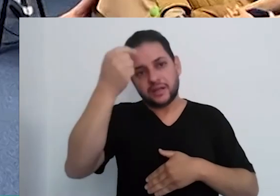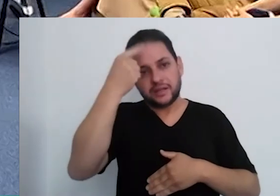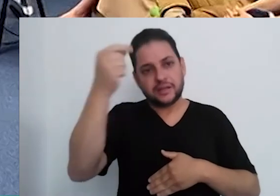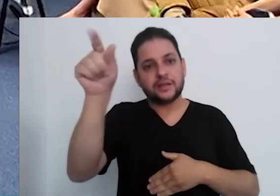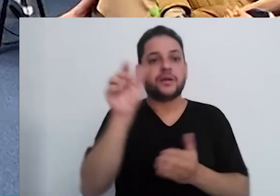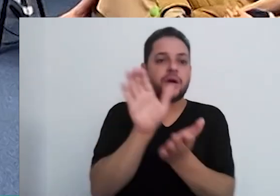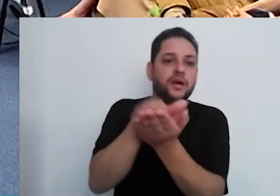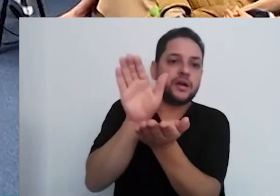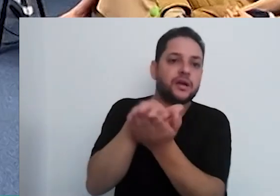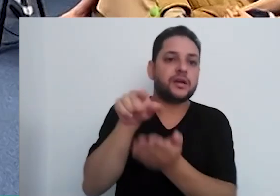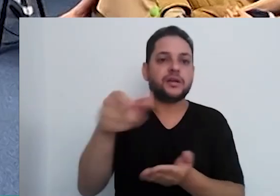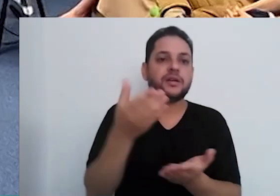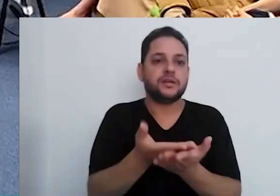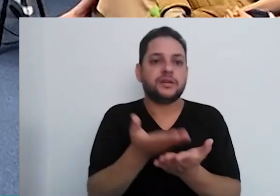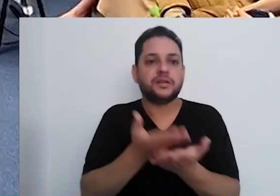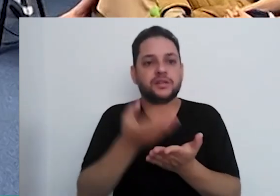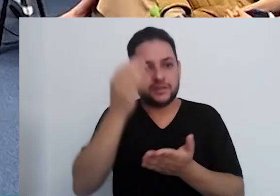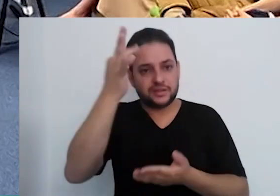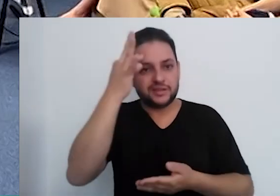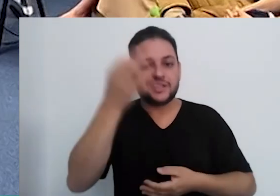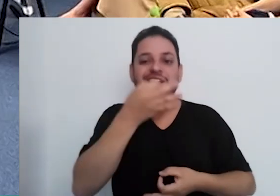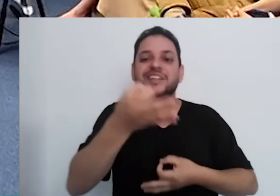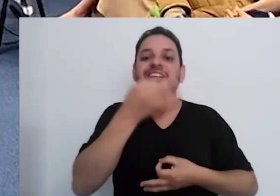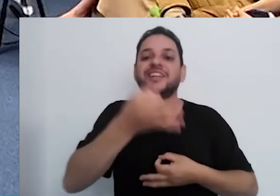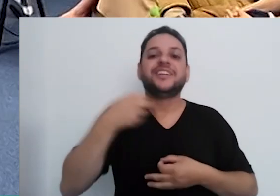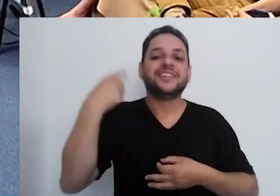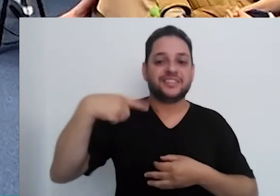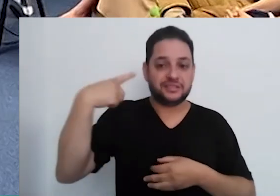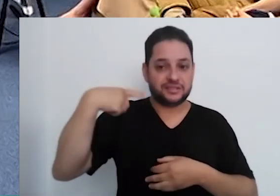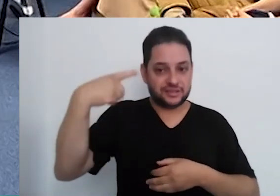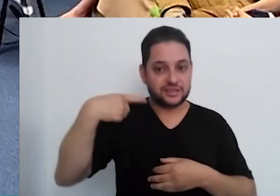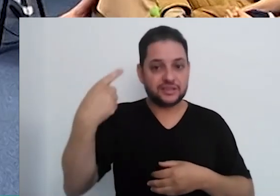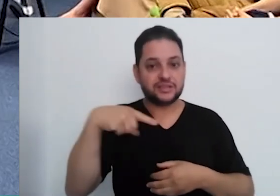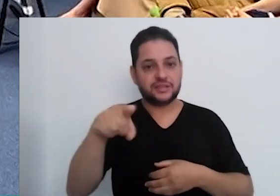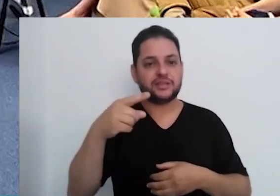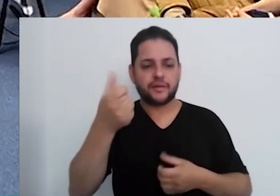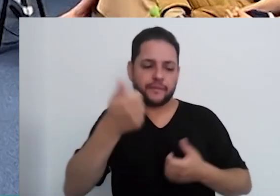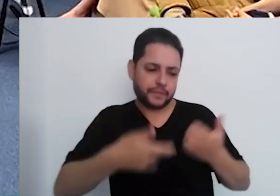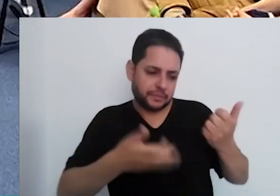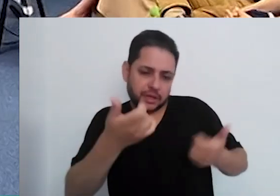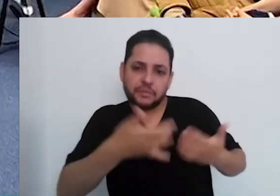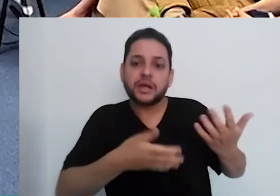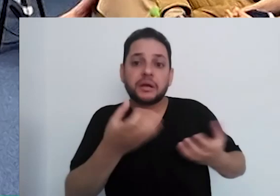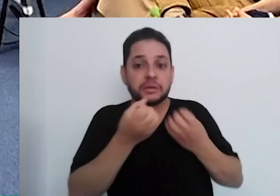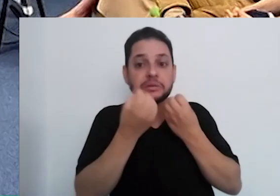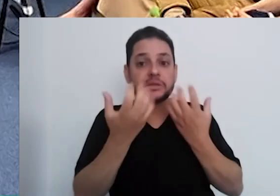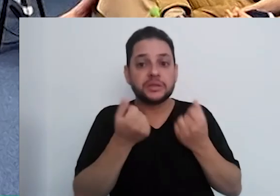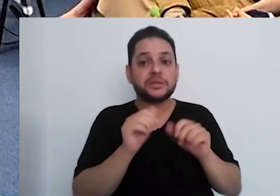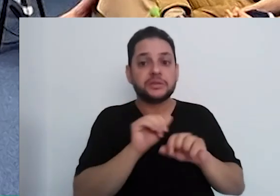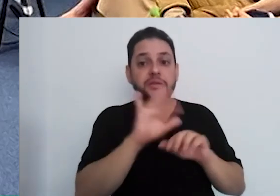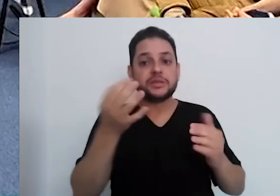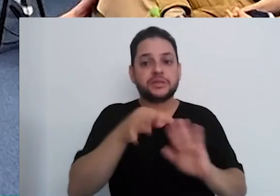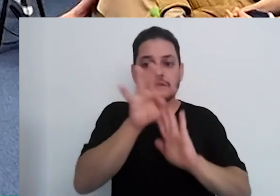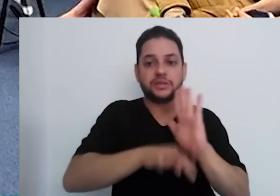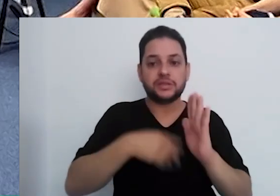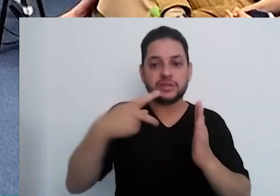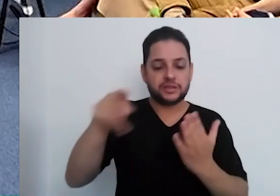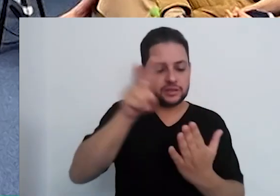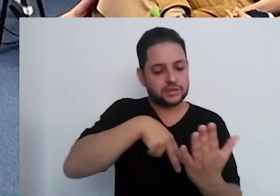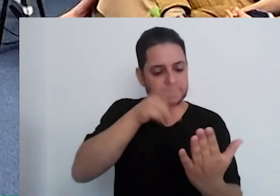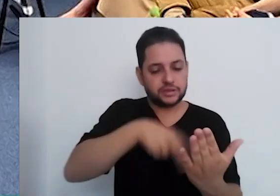eh teoria crítica do direito e é muito muito boa ela explica as coisas muito bem Foi muito legal ler os textos dela e conversar com